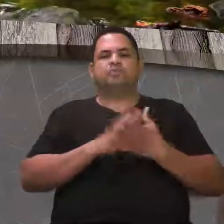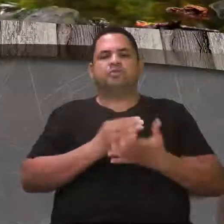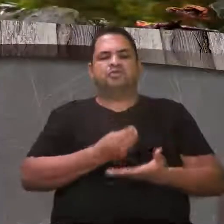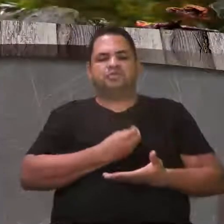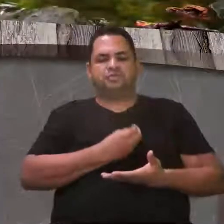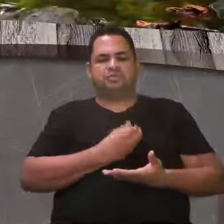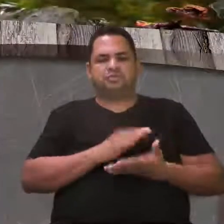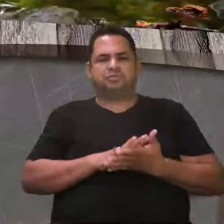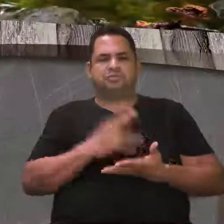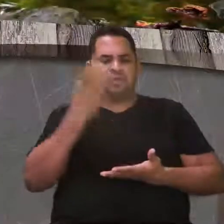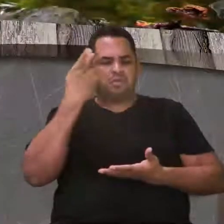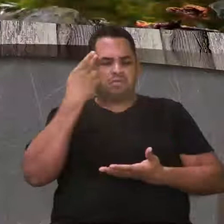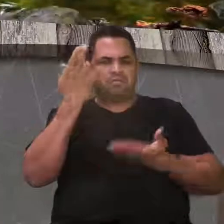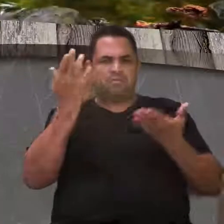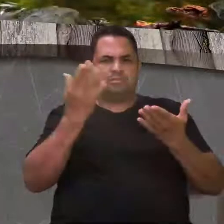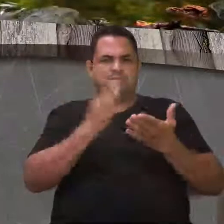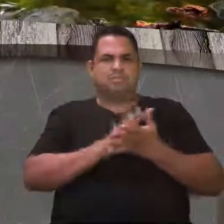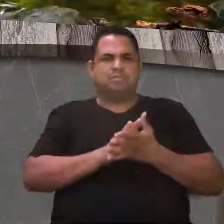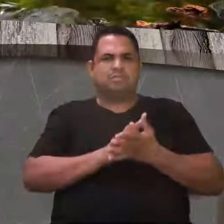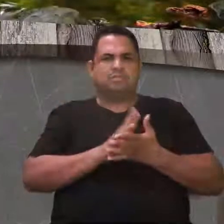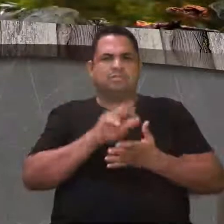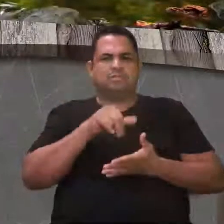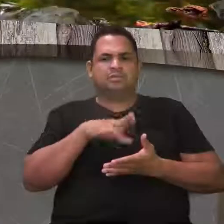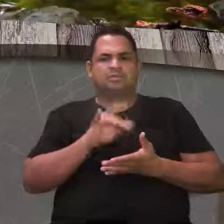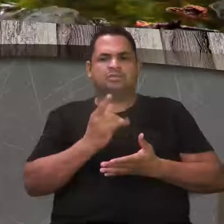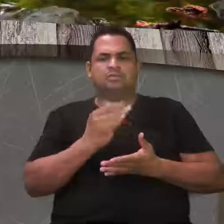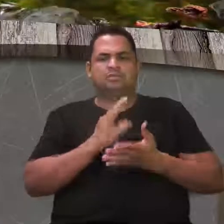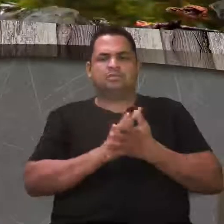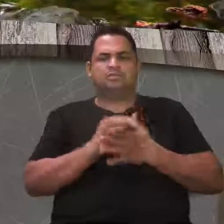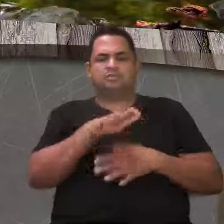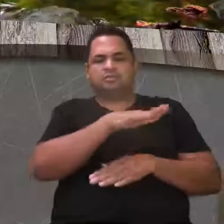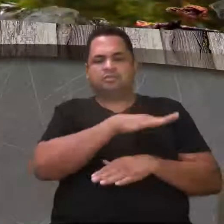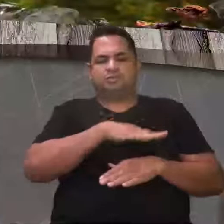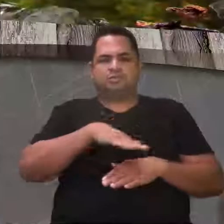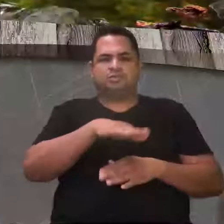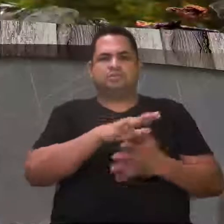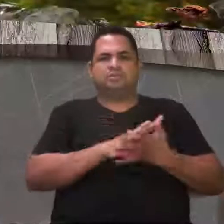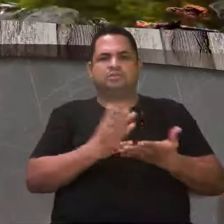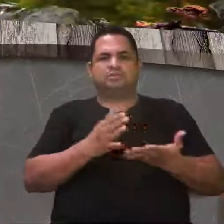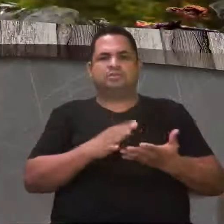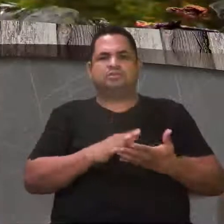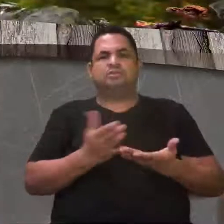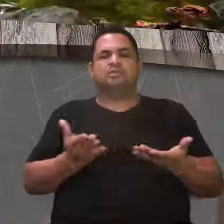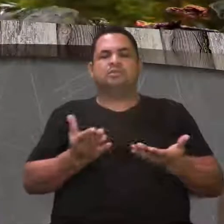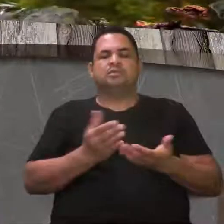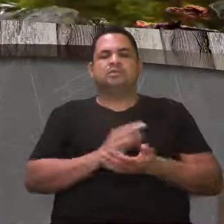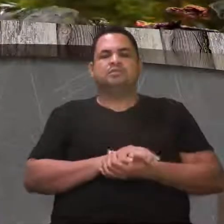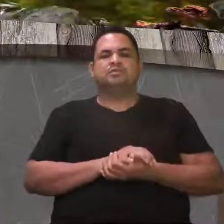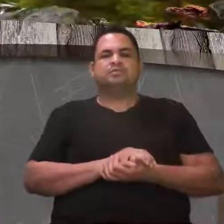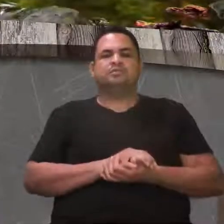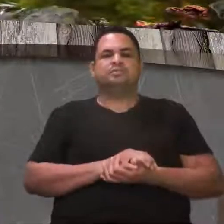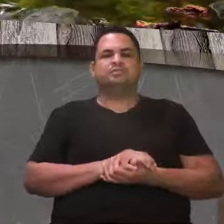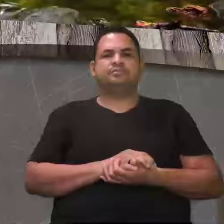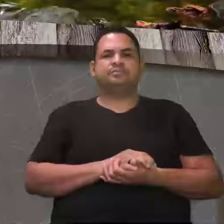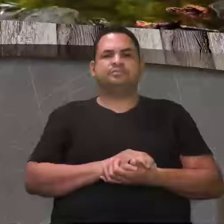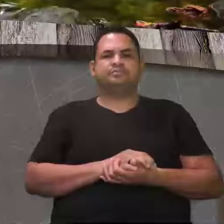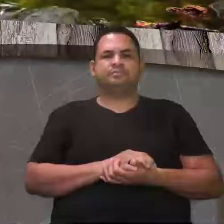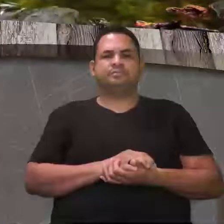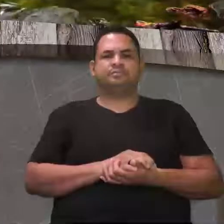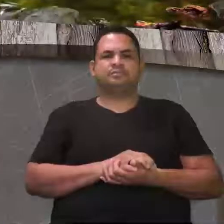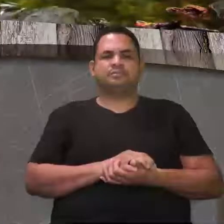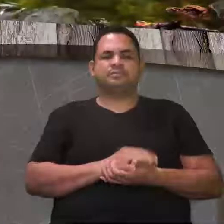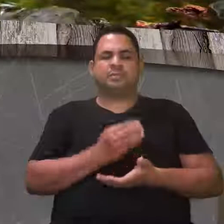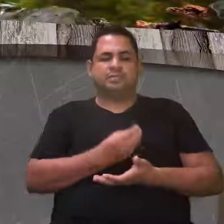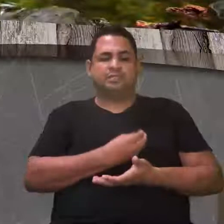bem. Aí é o que a gente chama de nichos, né? Eles têm nichos ecológicos diferentes, têm atividades diferentes, tá bom? Então,